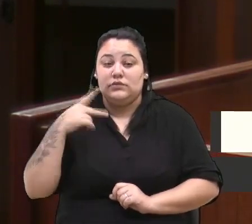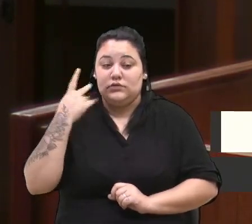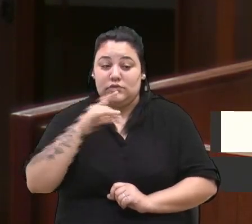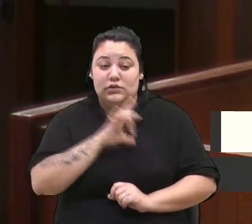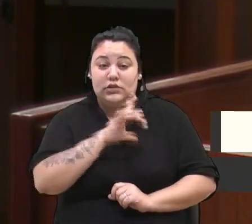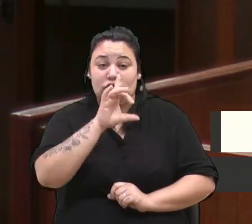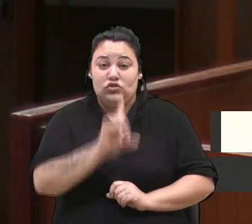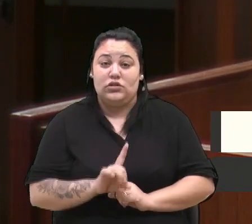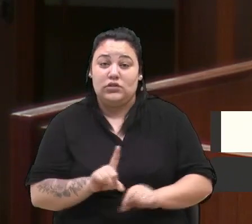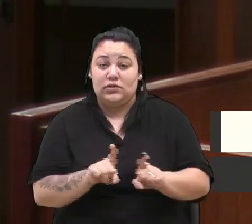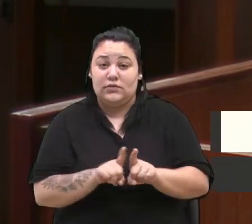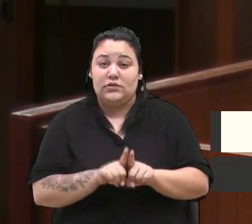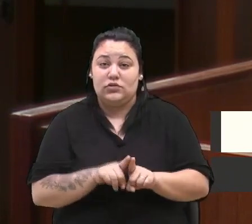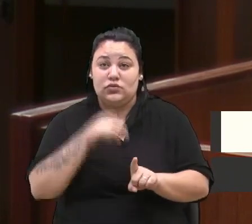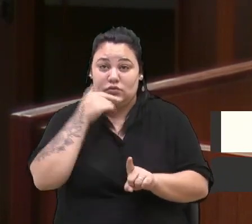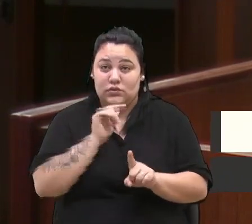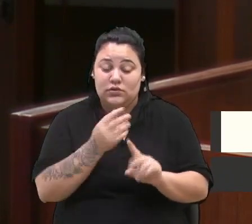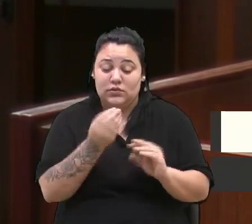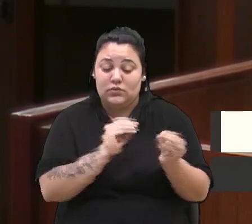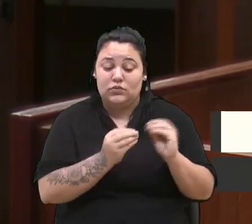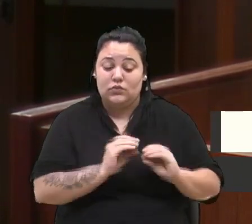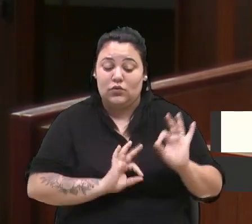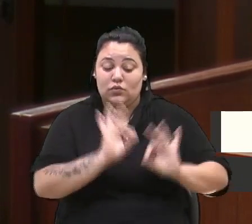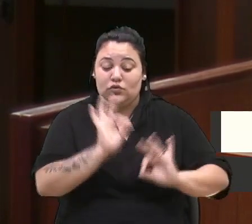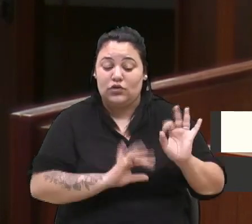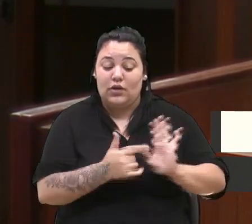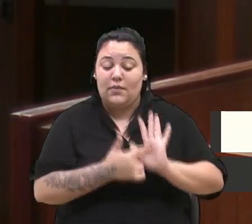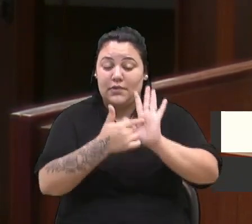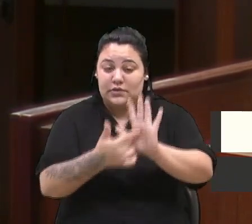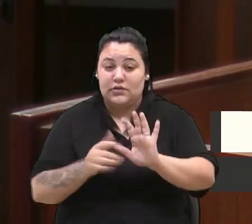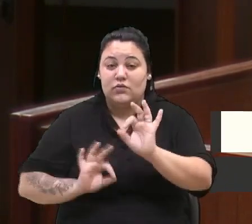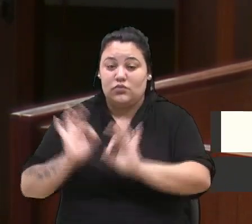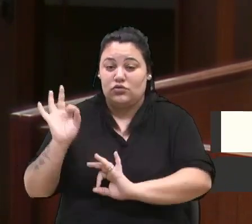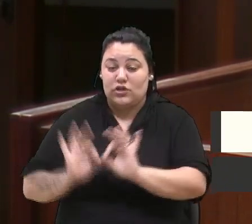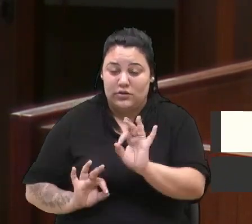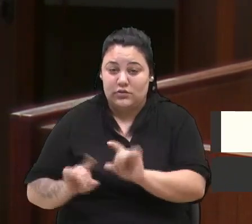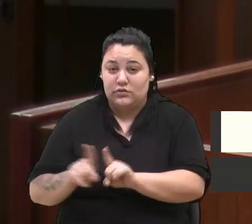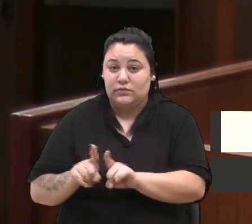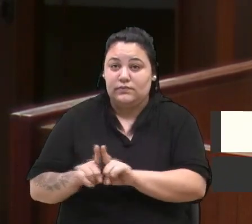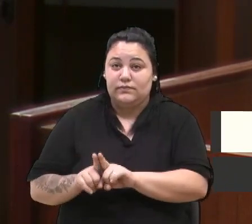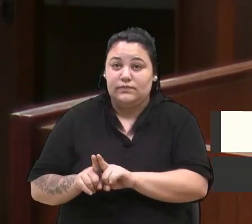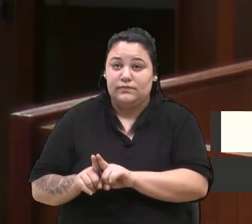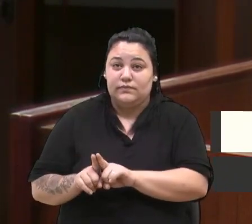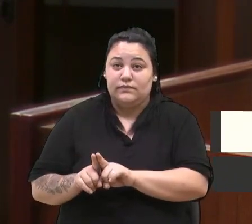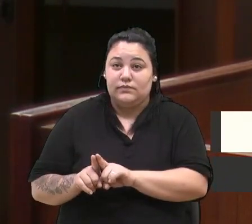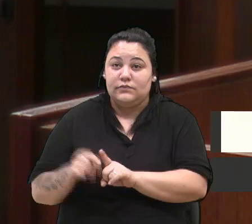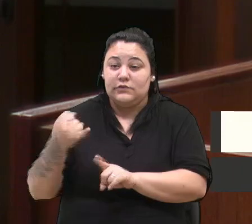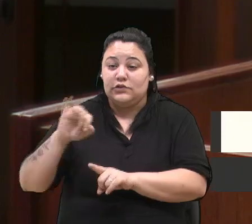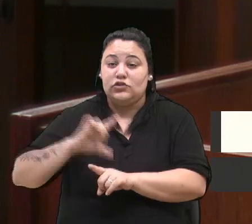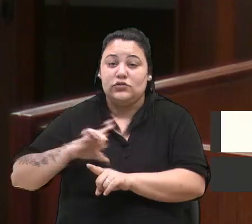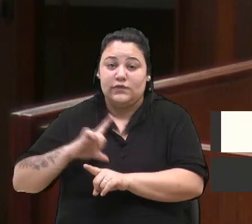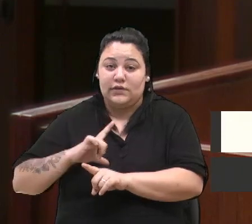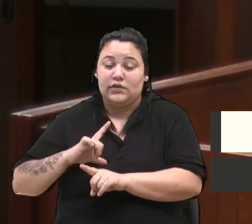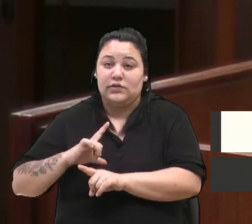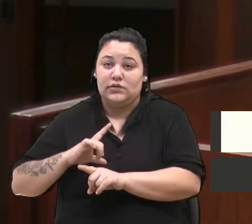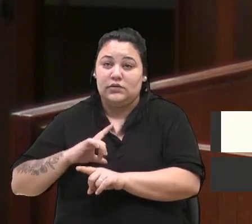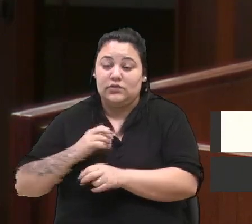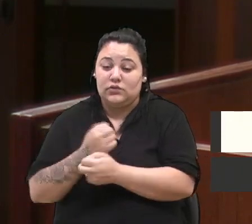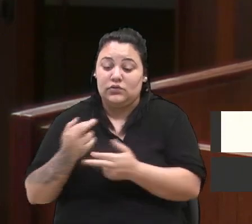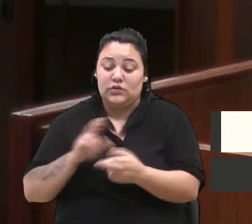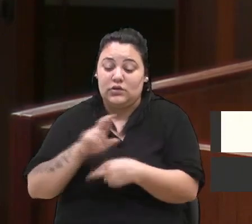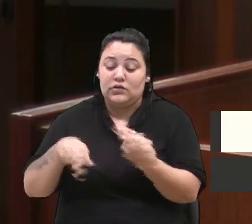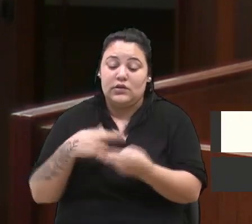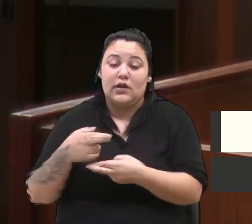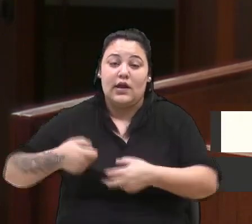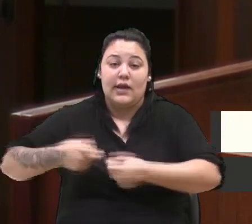direito de construir o seu projeto, de apresentar o seu projeto, mesmo que ele tenha uma questão, sabe, de